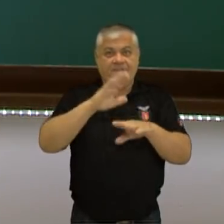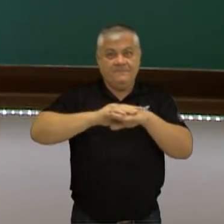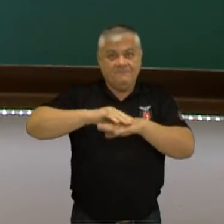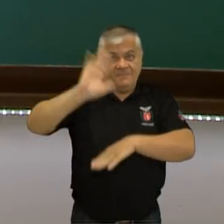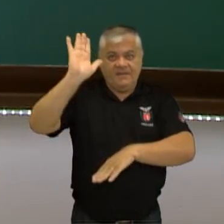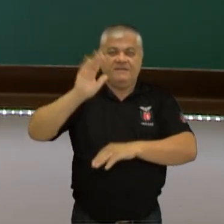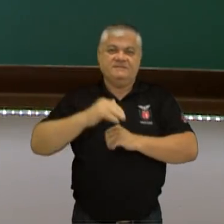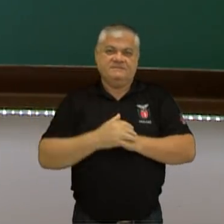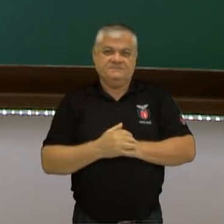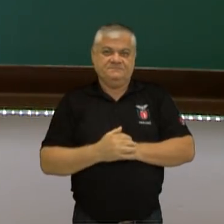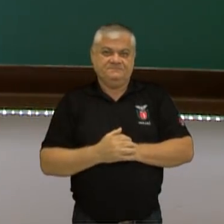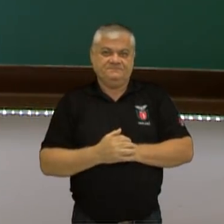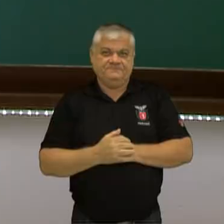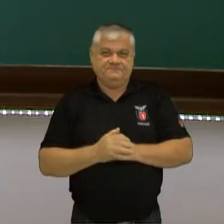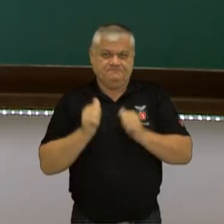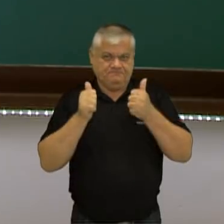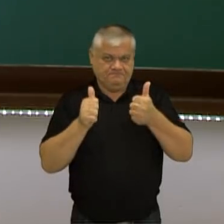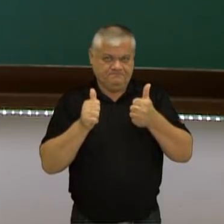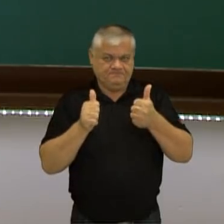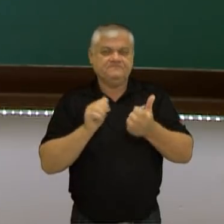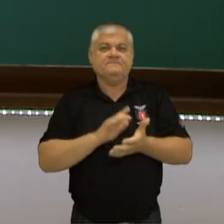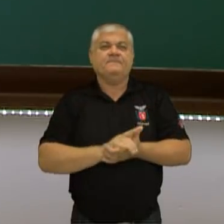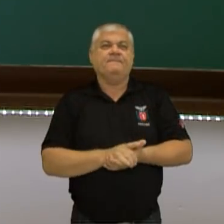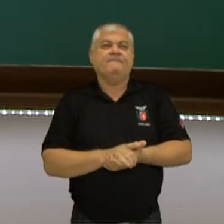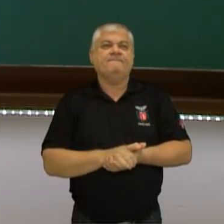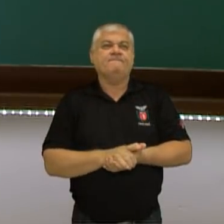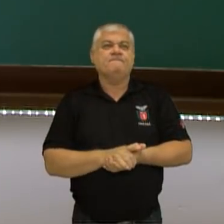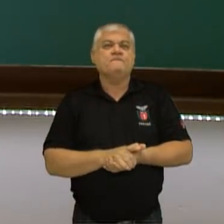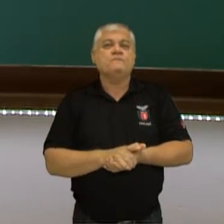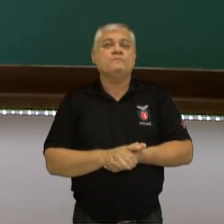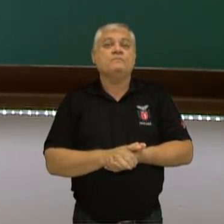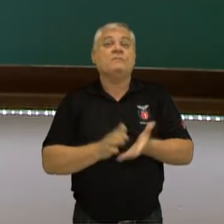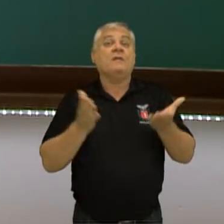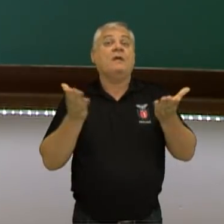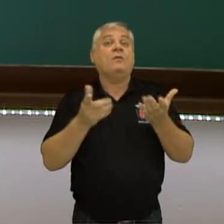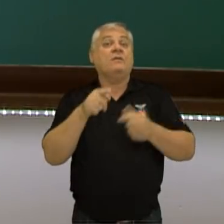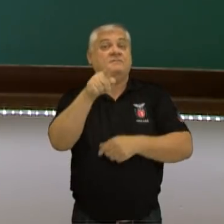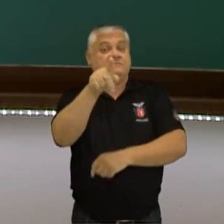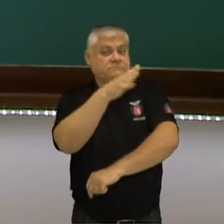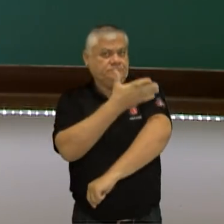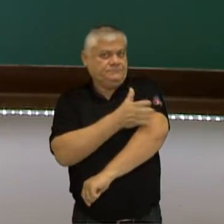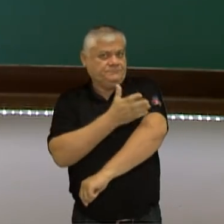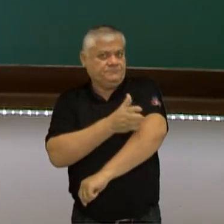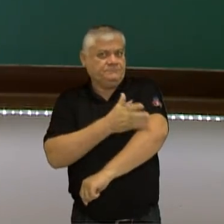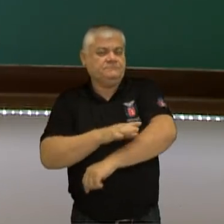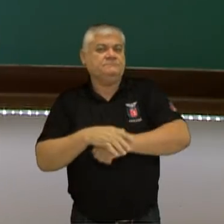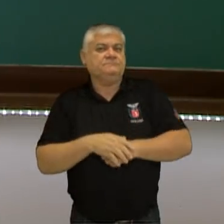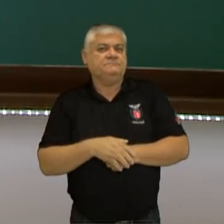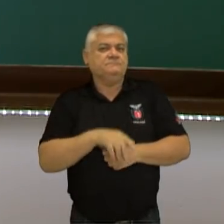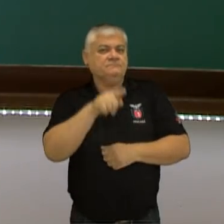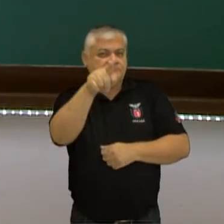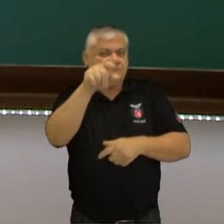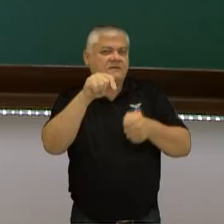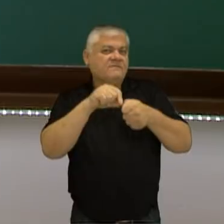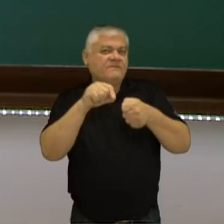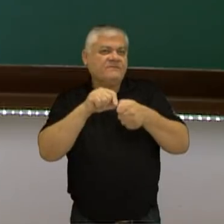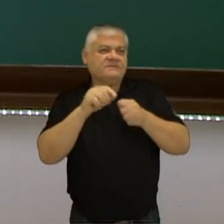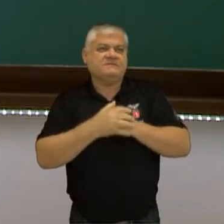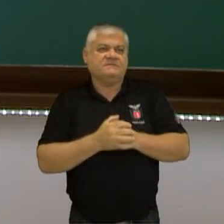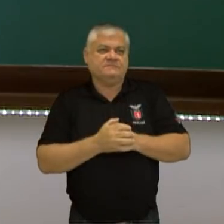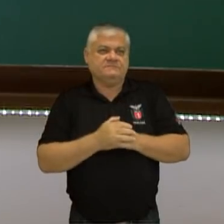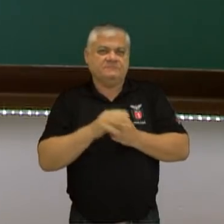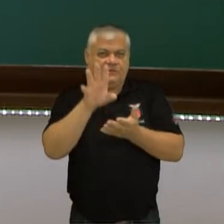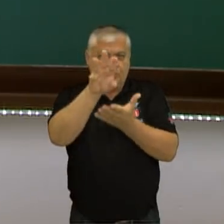É uma quantidade maior do que o total. Tá bom? Agora eu tenho um exercício para você. O que eu quero que você faça? Escreva as